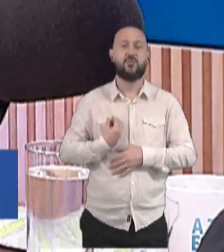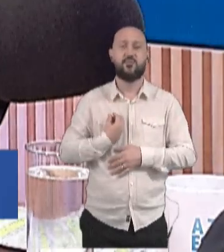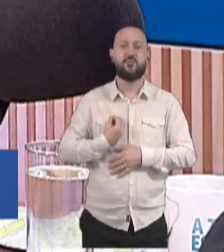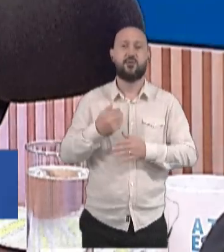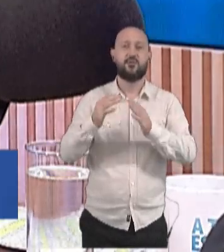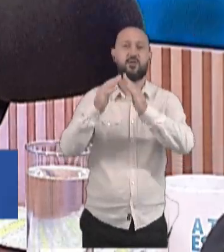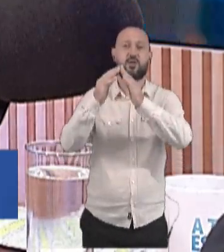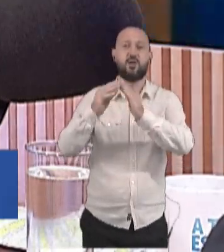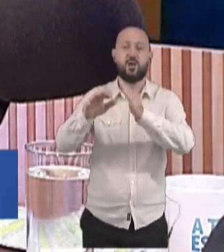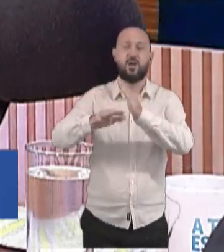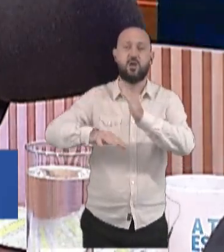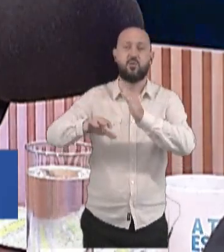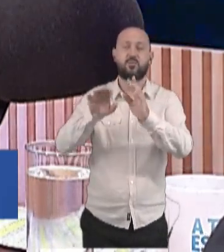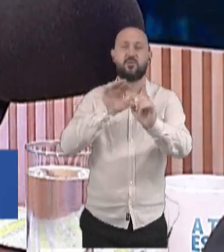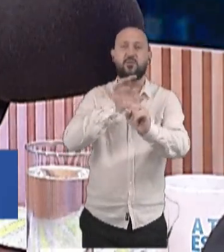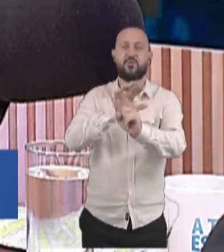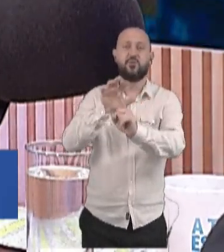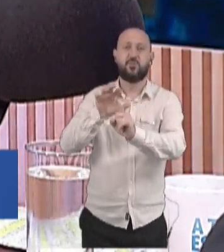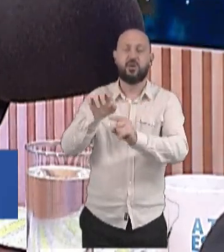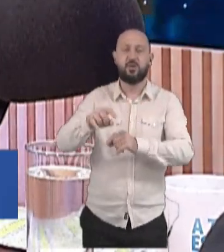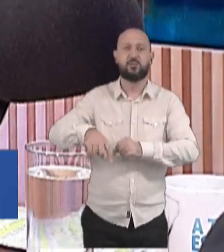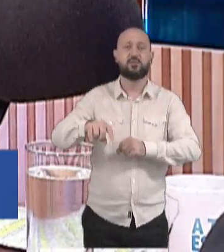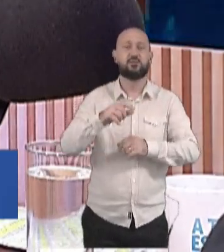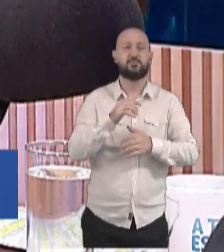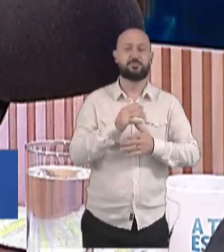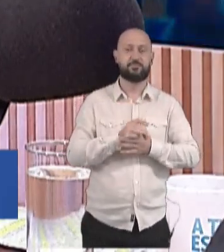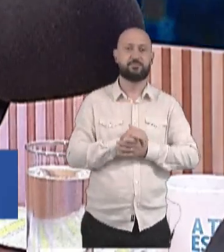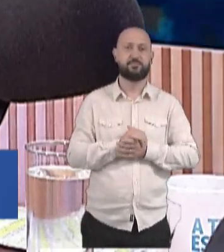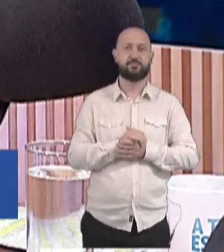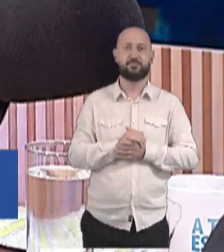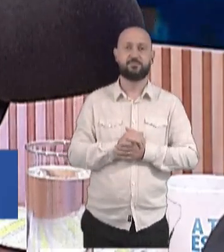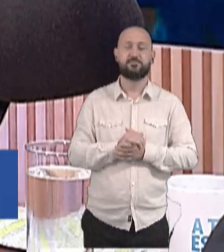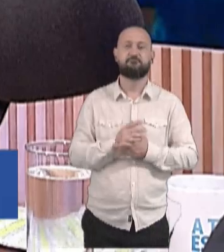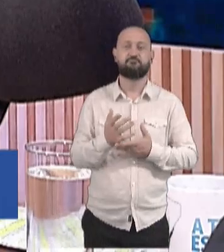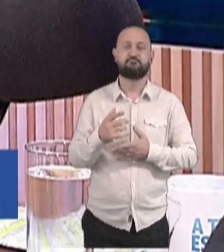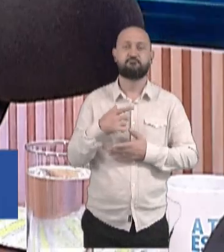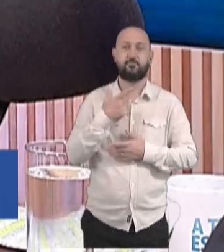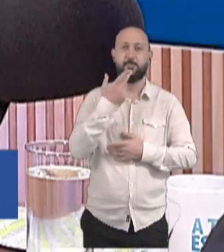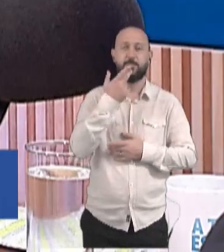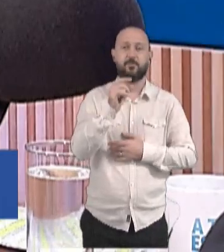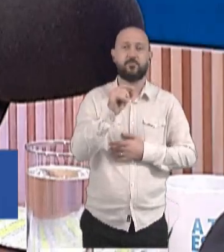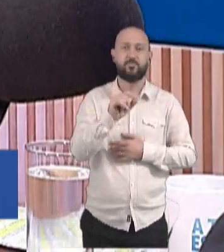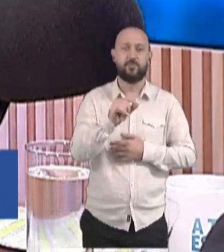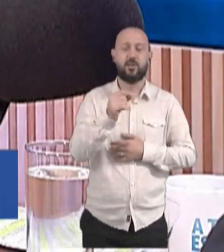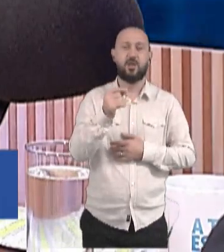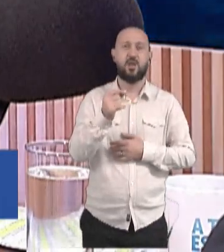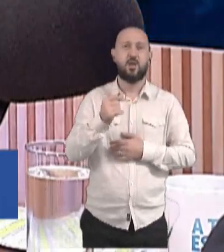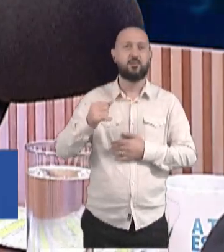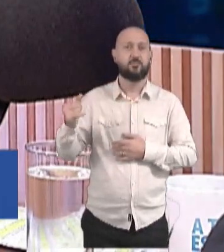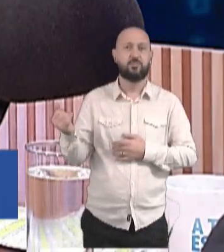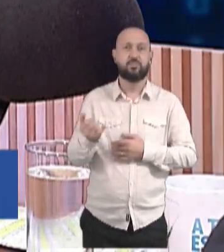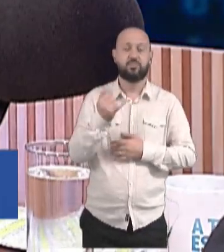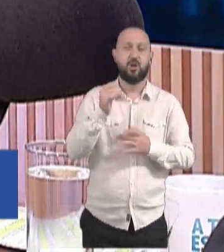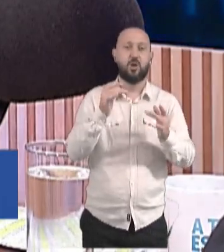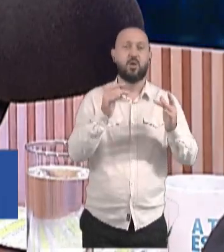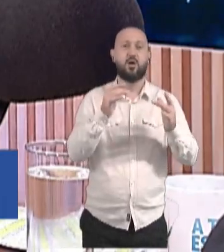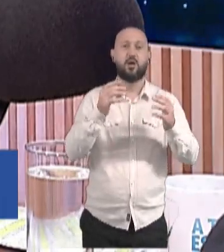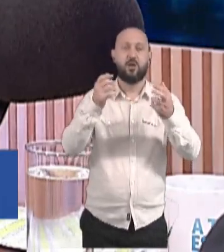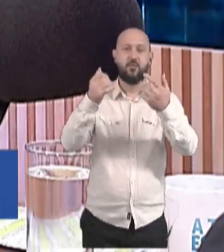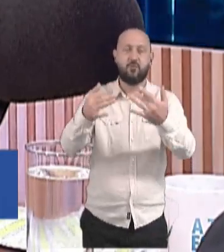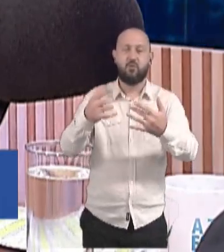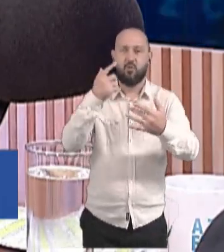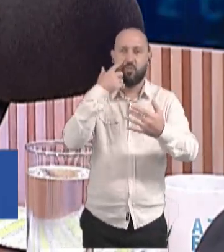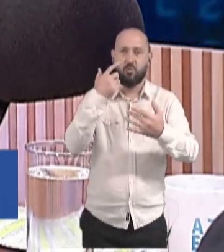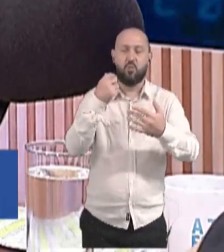E como que isso vai impactar a vida dessas pessoas e que ela falou que é muito importante contar